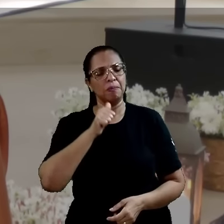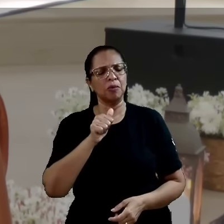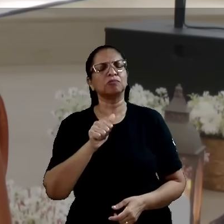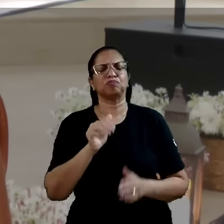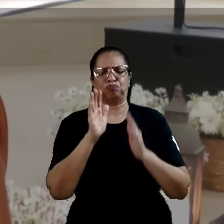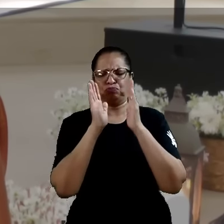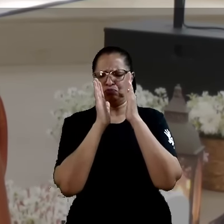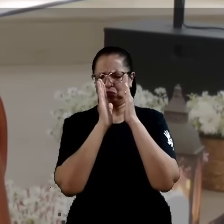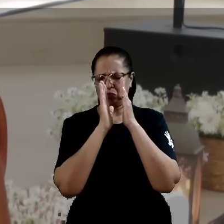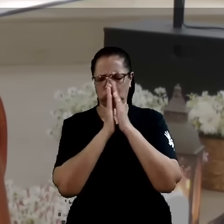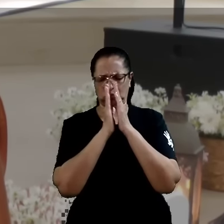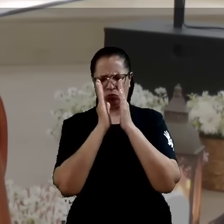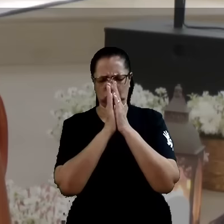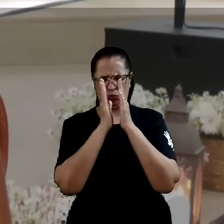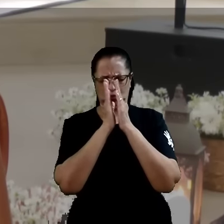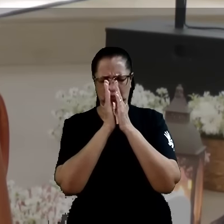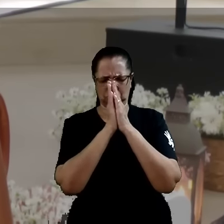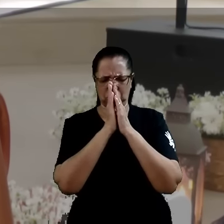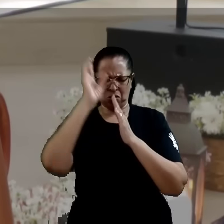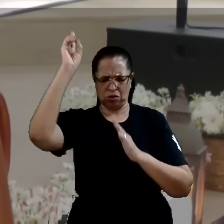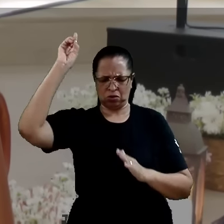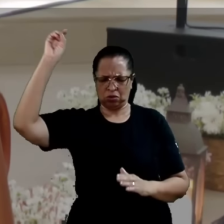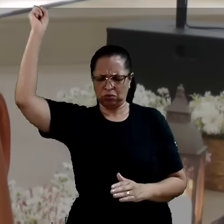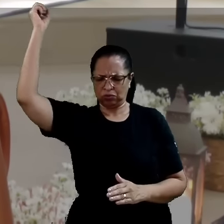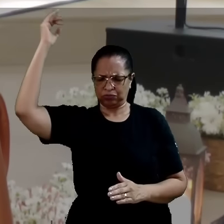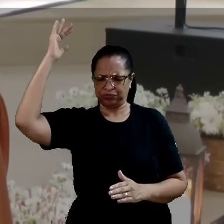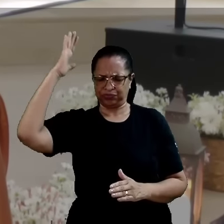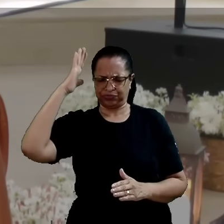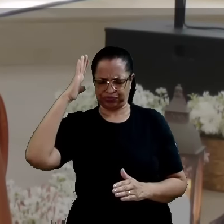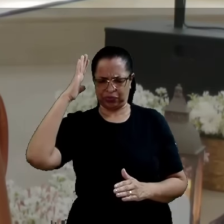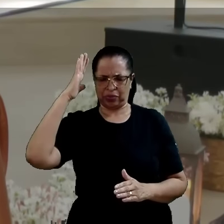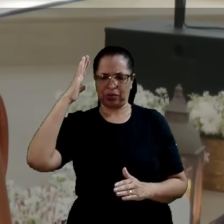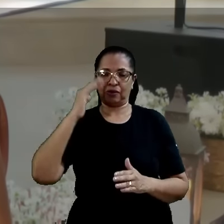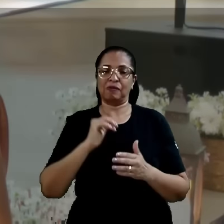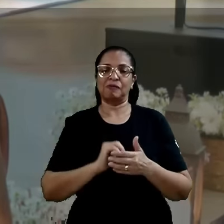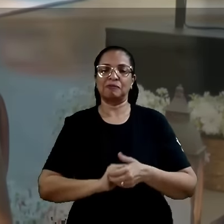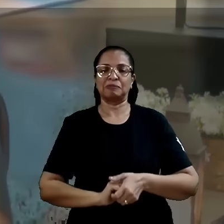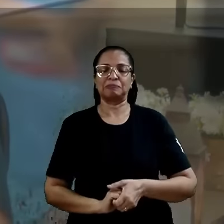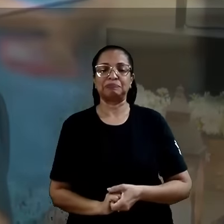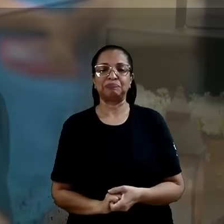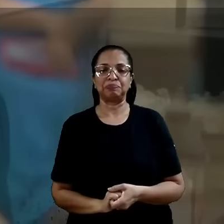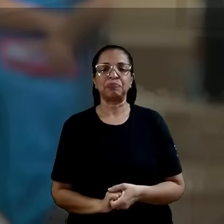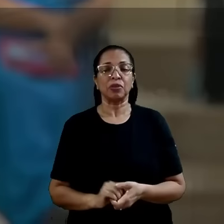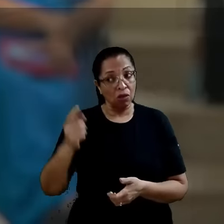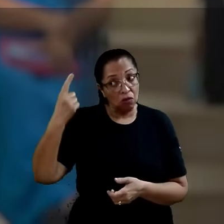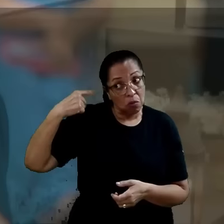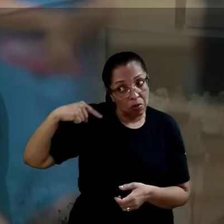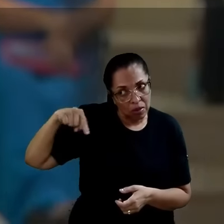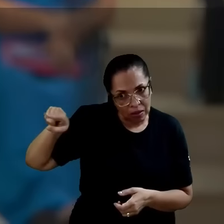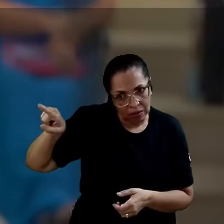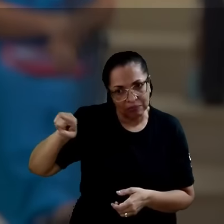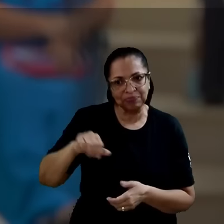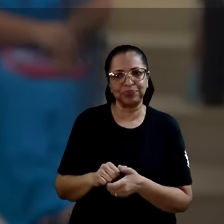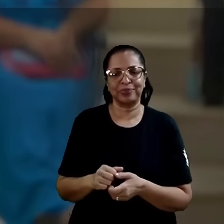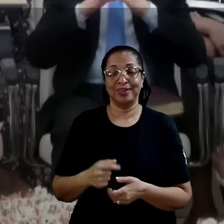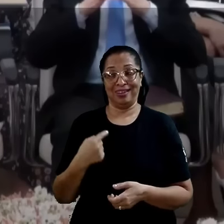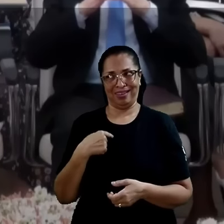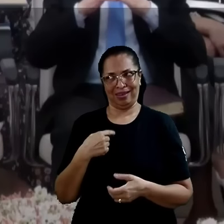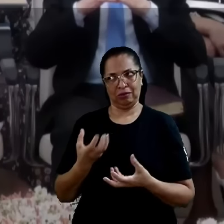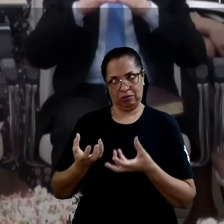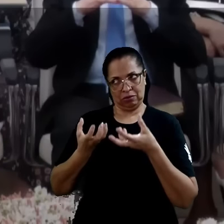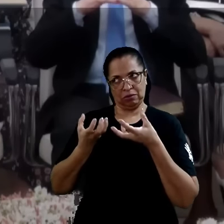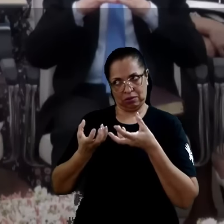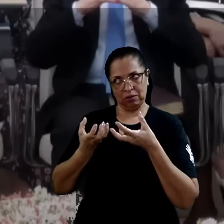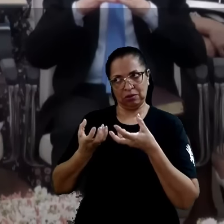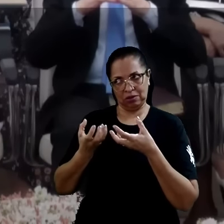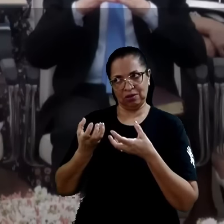dela nós vamos fazer eu queria tanto ter ido ninguém me levou minha XTI